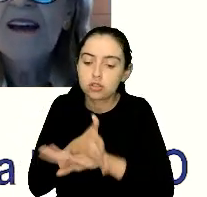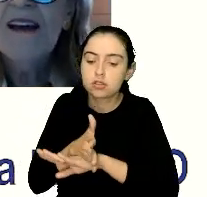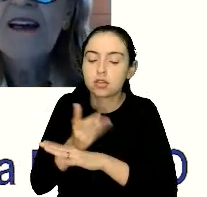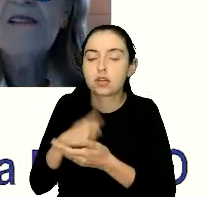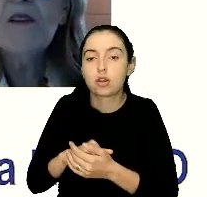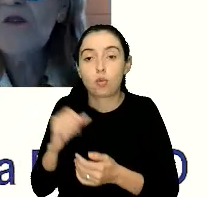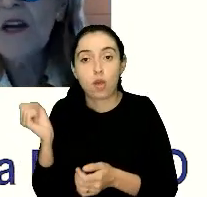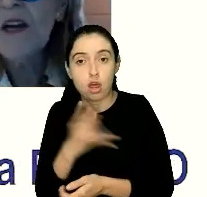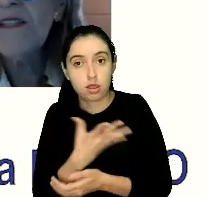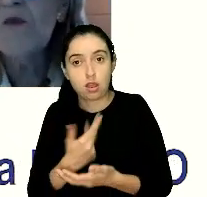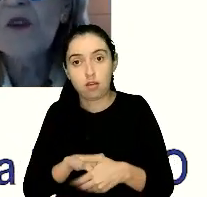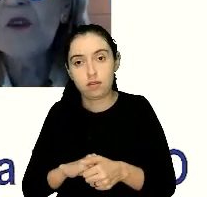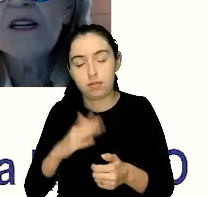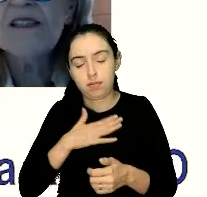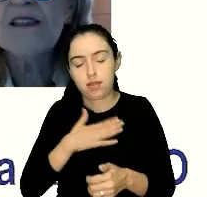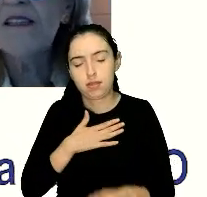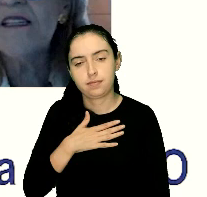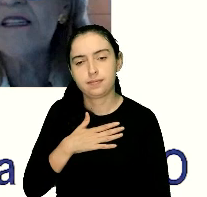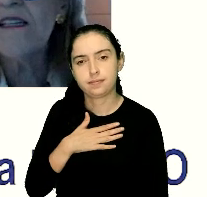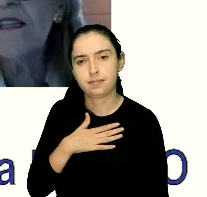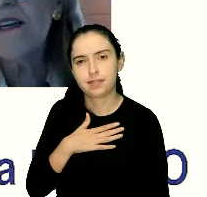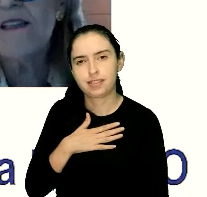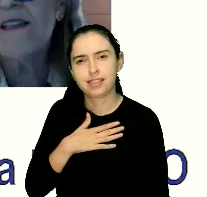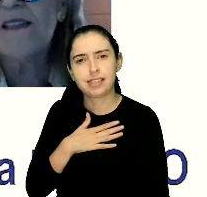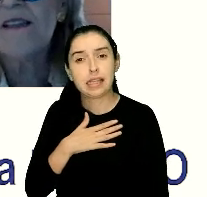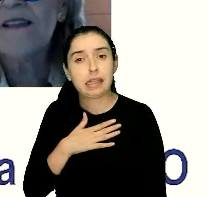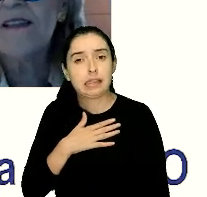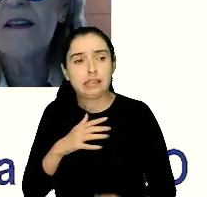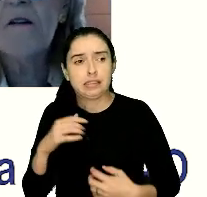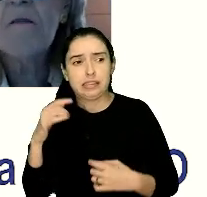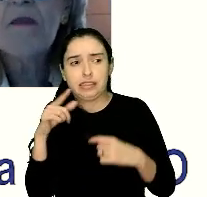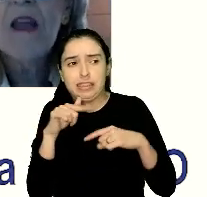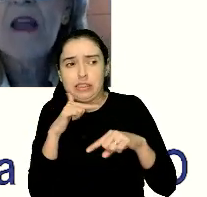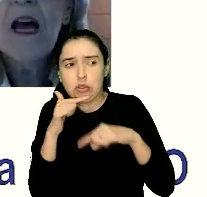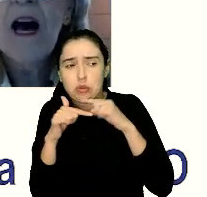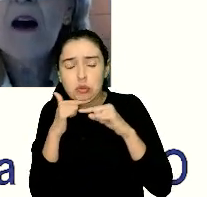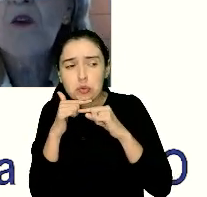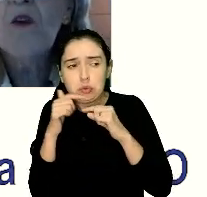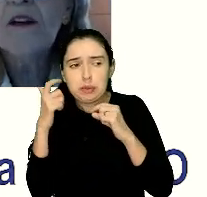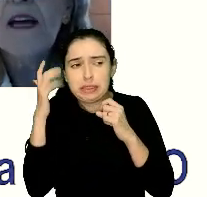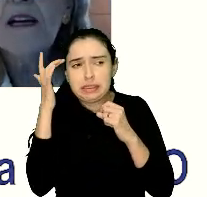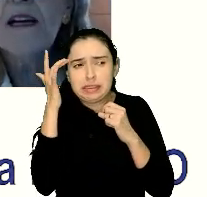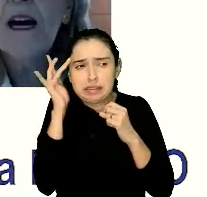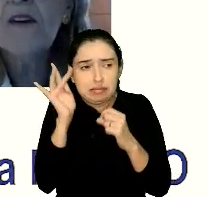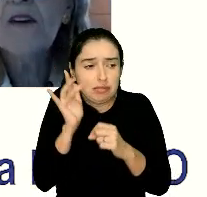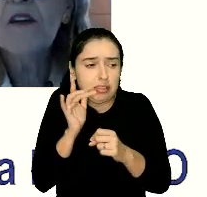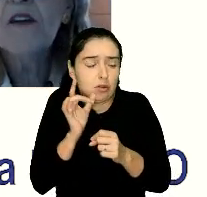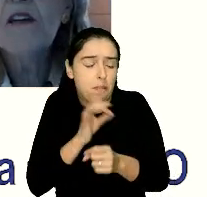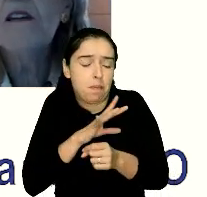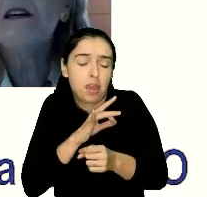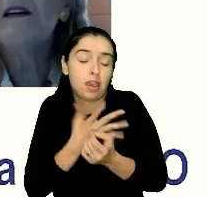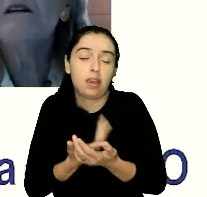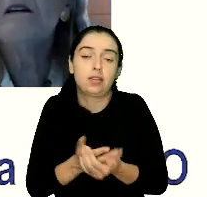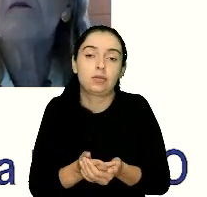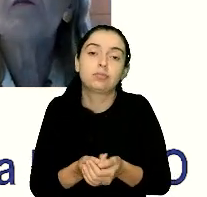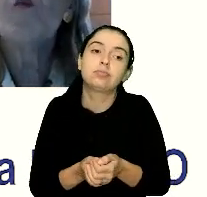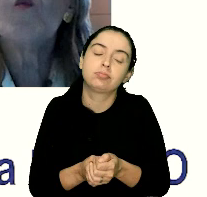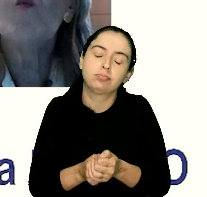mim. Então, isso traz inseguranças, incertezas, né? Agora, é claro